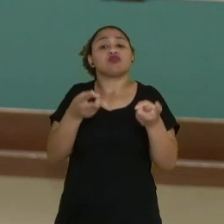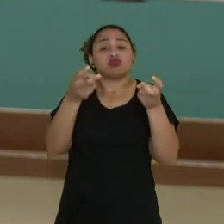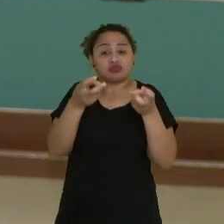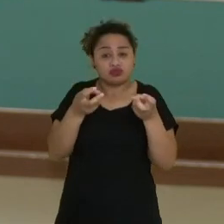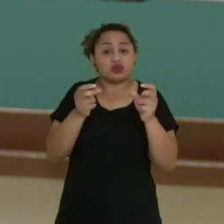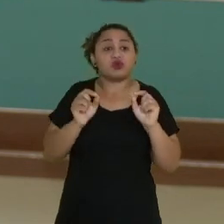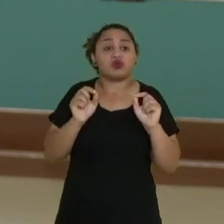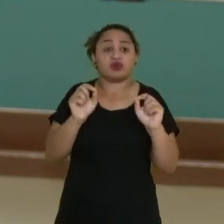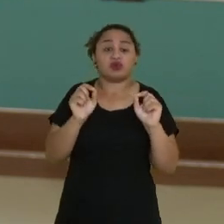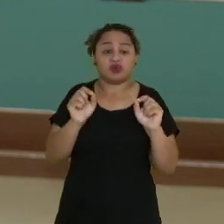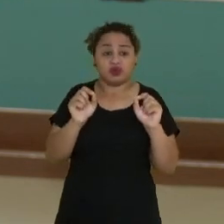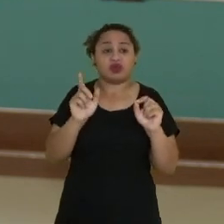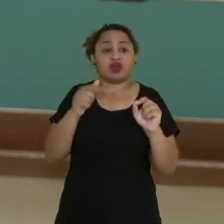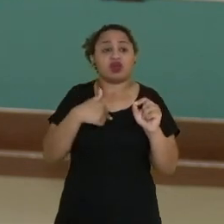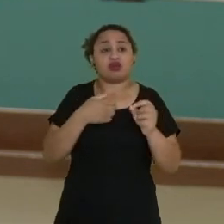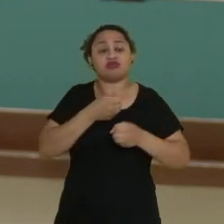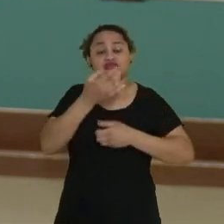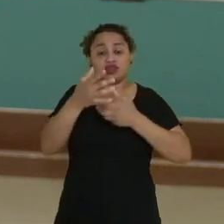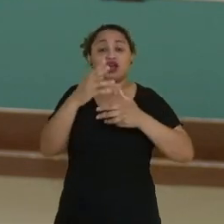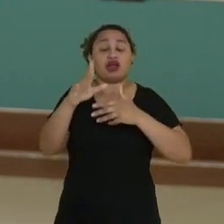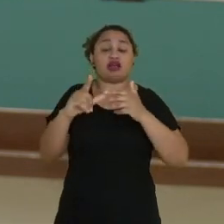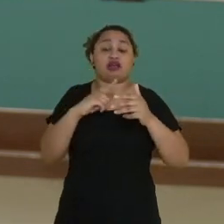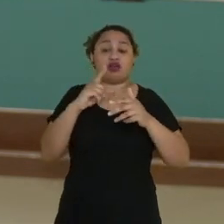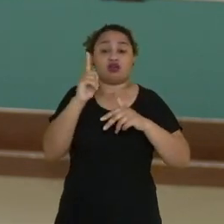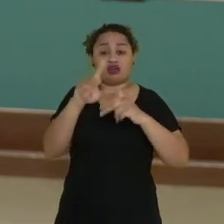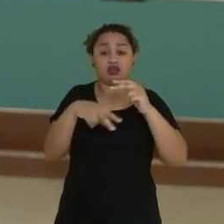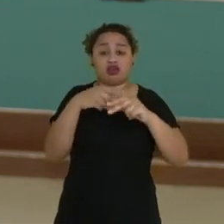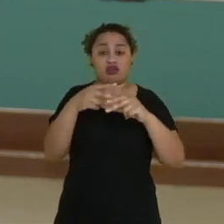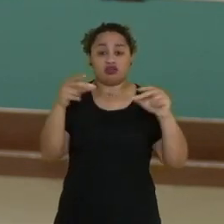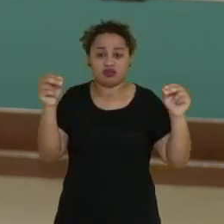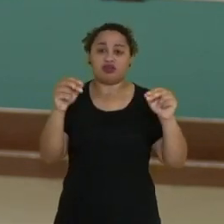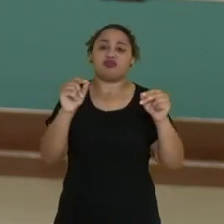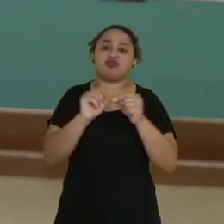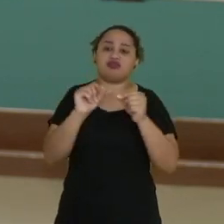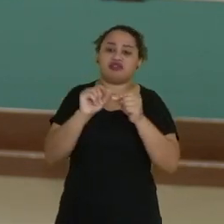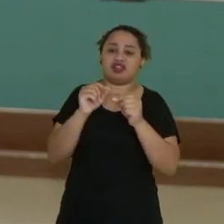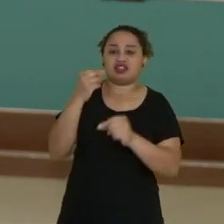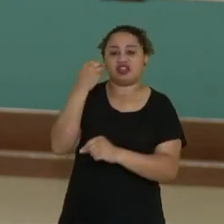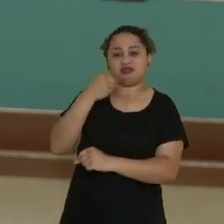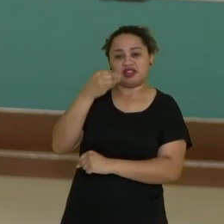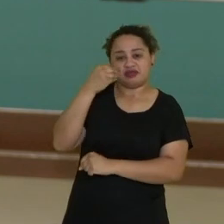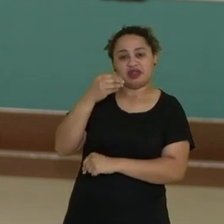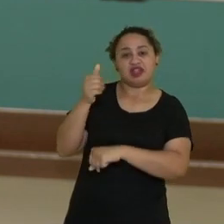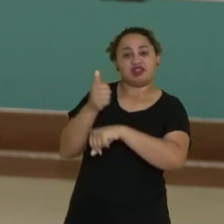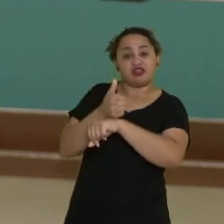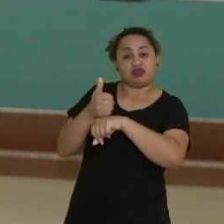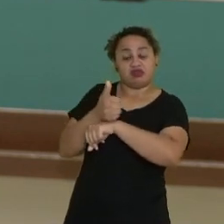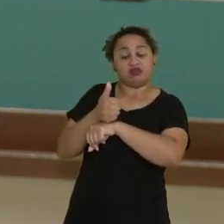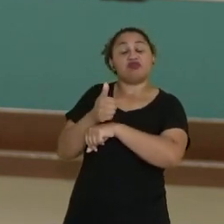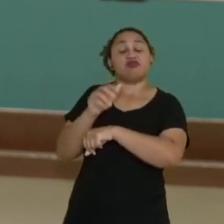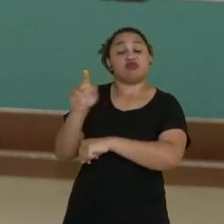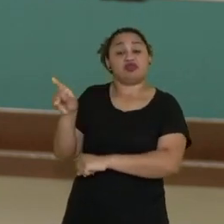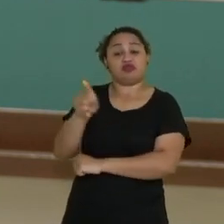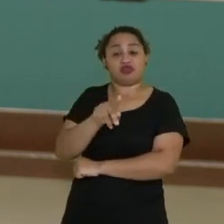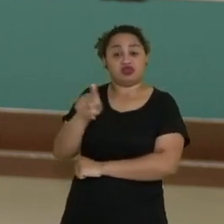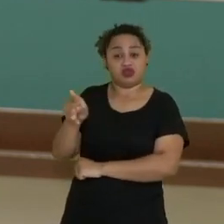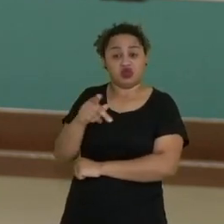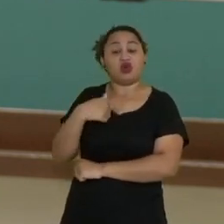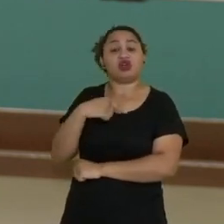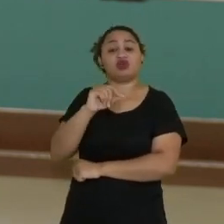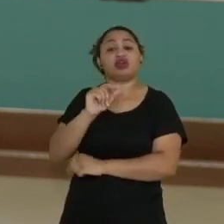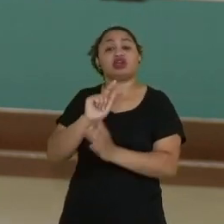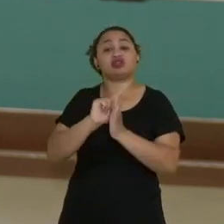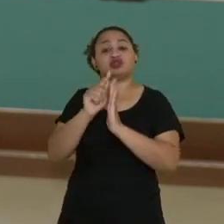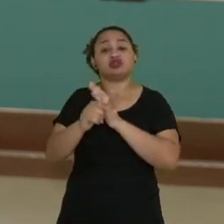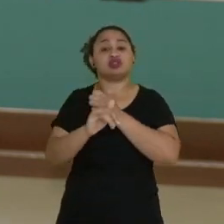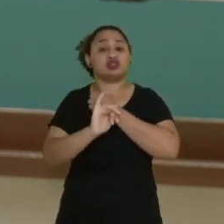sim, o relato premiado trouxe uma experiência de uma professora sobre o gênero crônica e foi